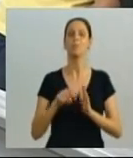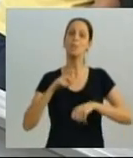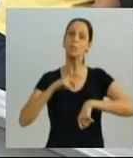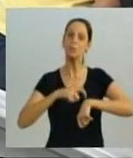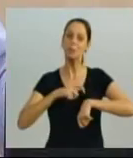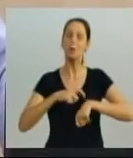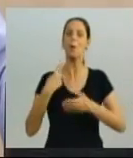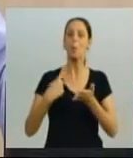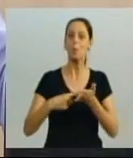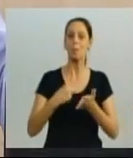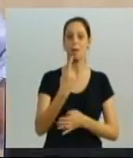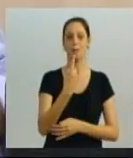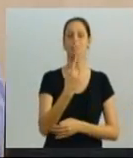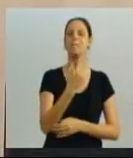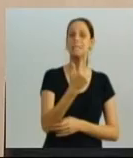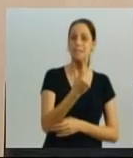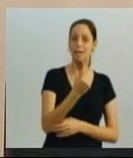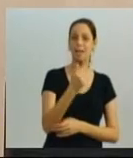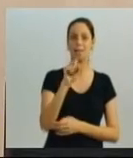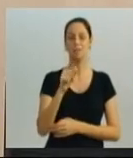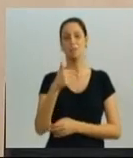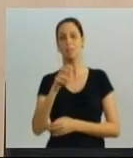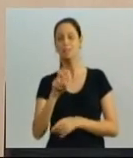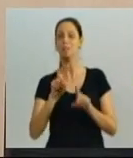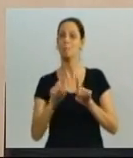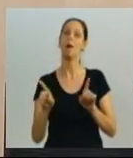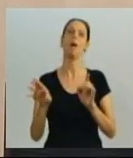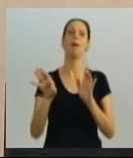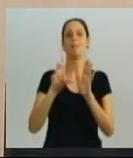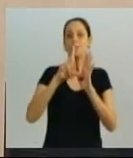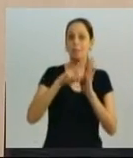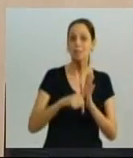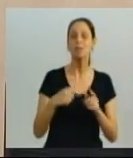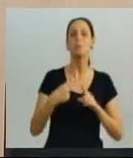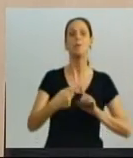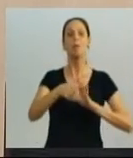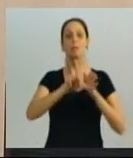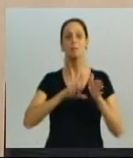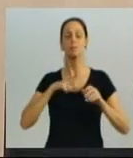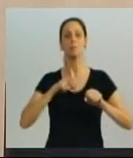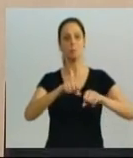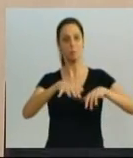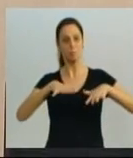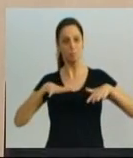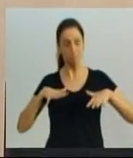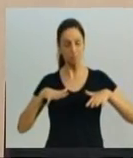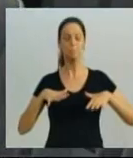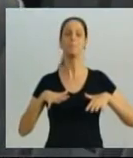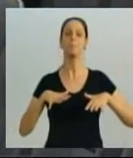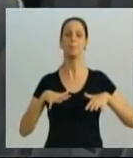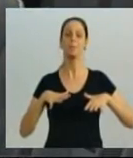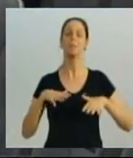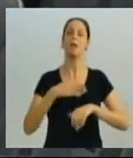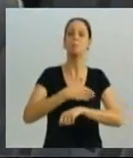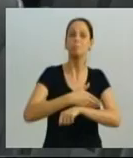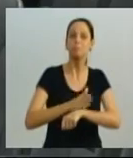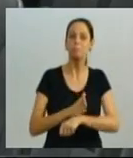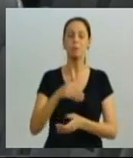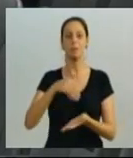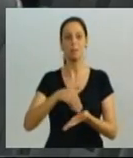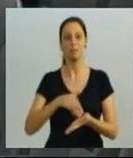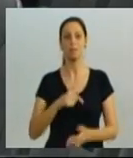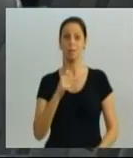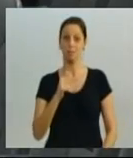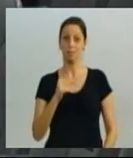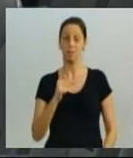até porque este atraso deu-se em razão da nossa sessão ordinária ter se prorrogado até às 19 horas, e em